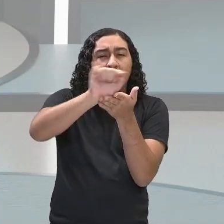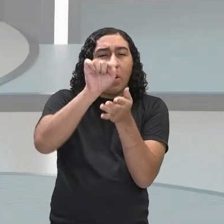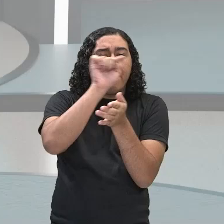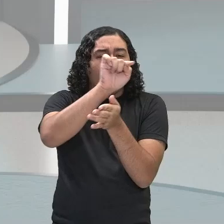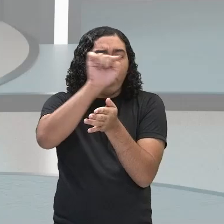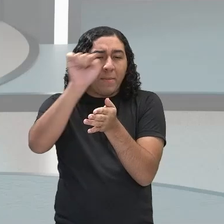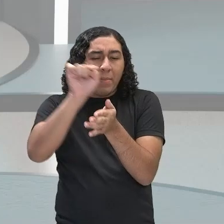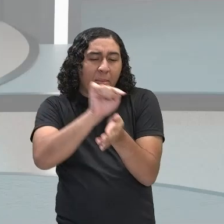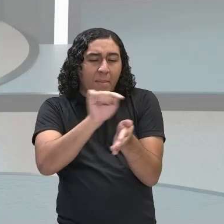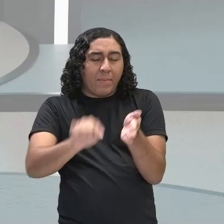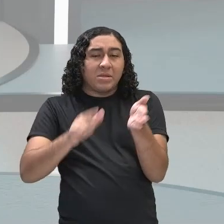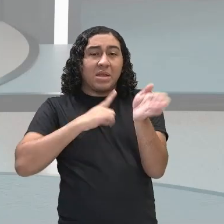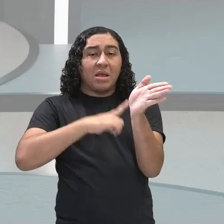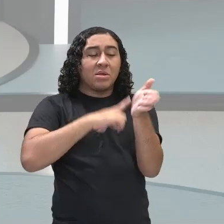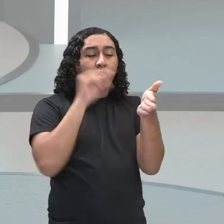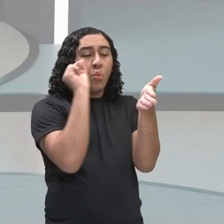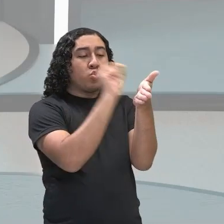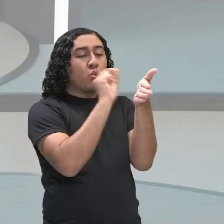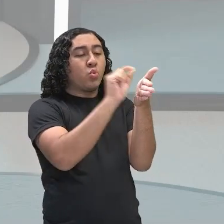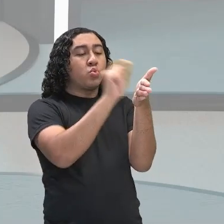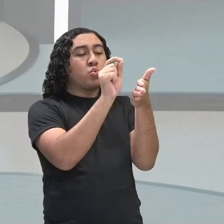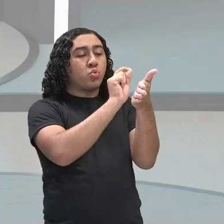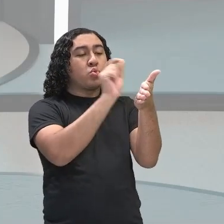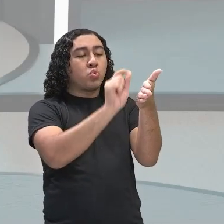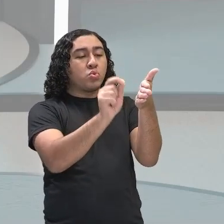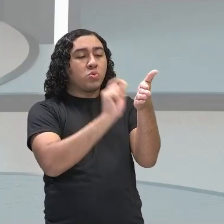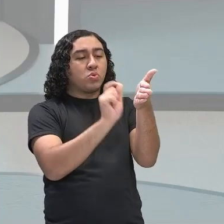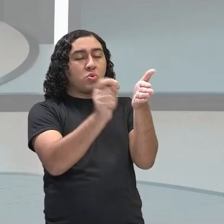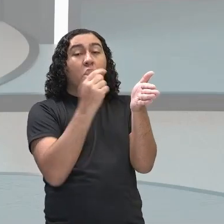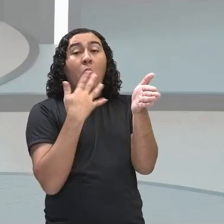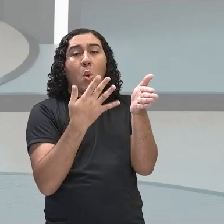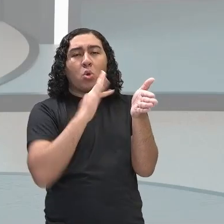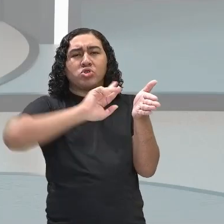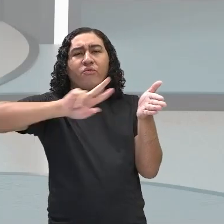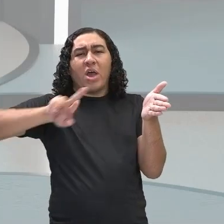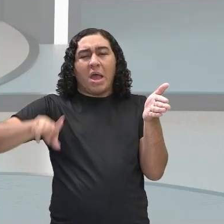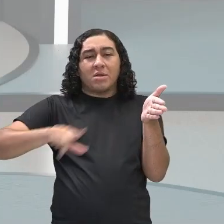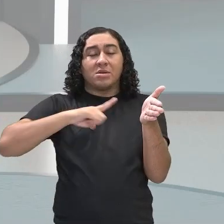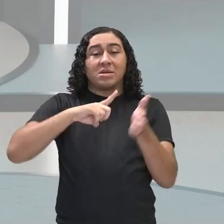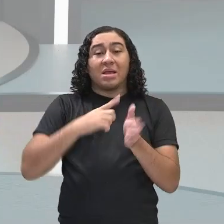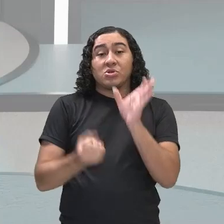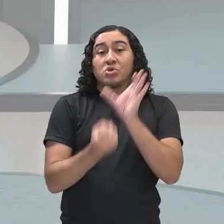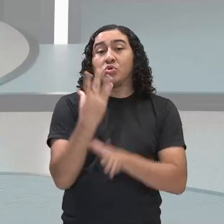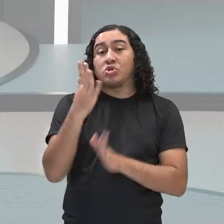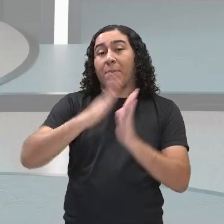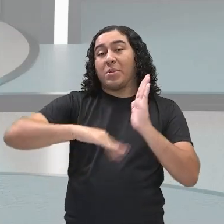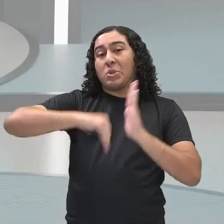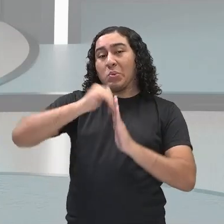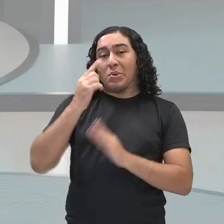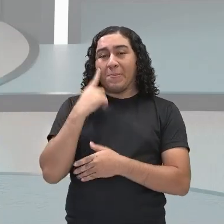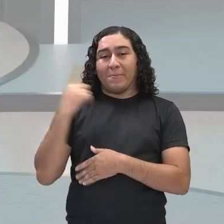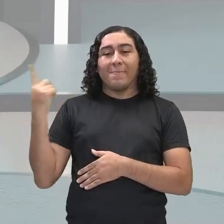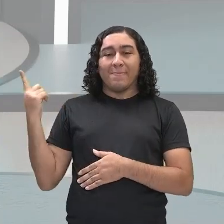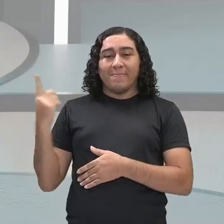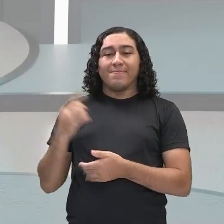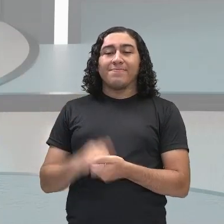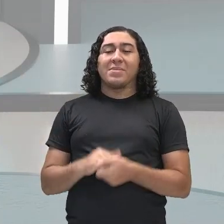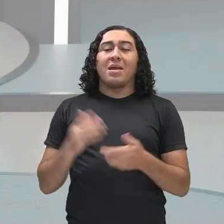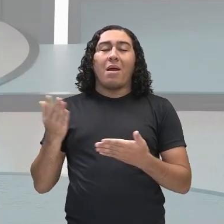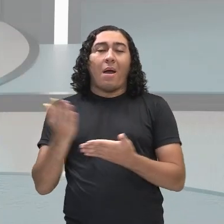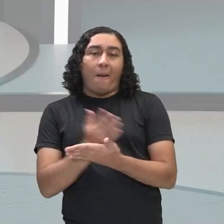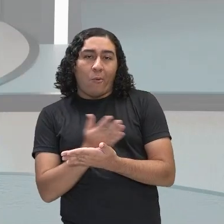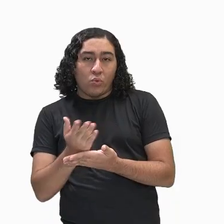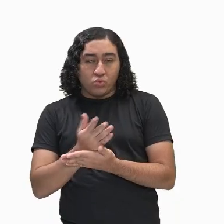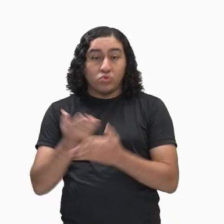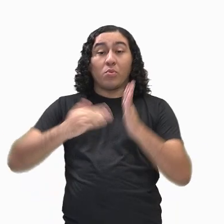pontinhos que são colocados ali, organizados, para dar, né, esse formato da obra de arte. Alguns historiadores